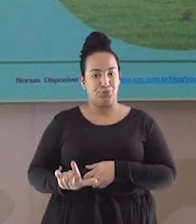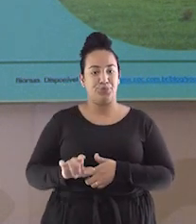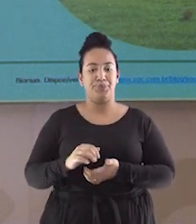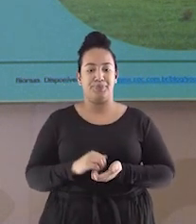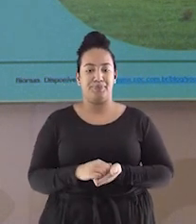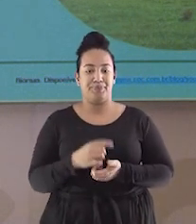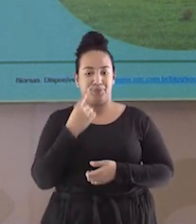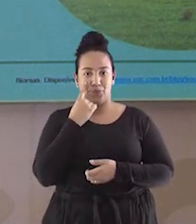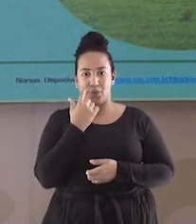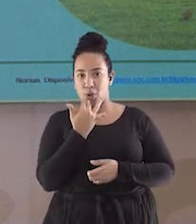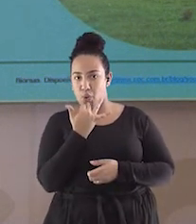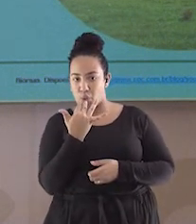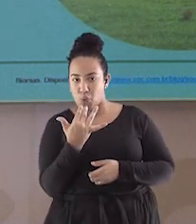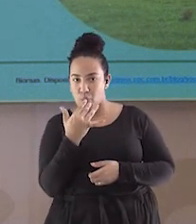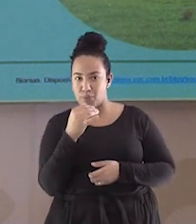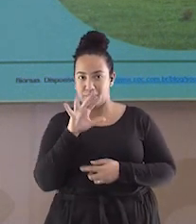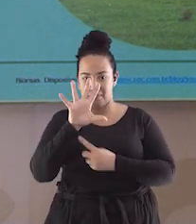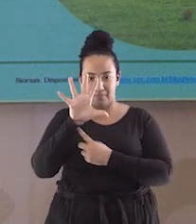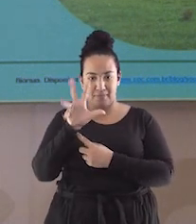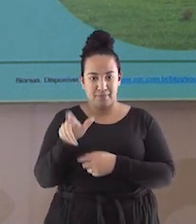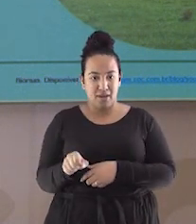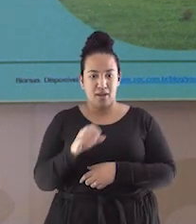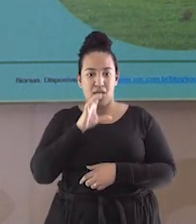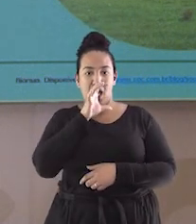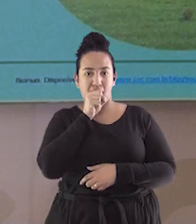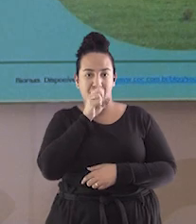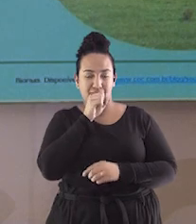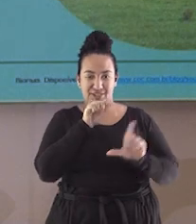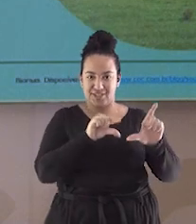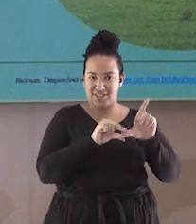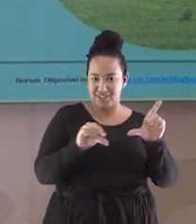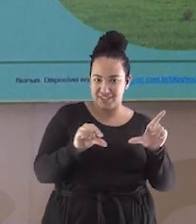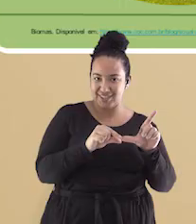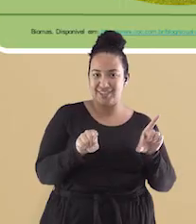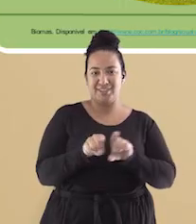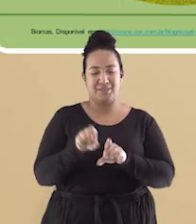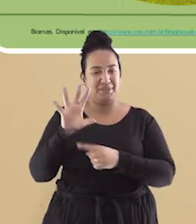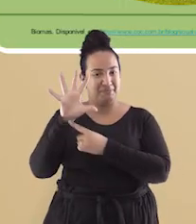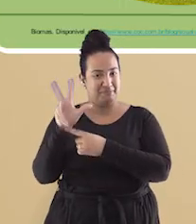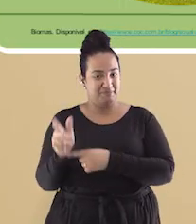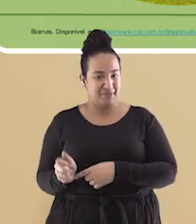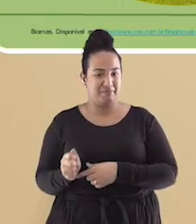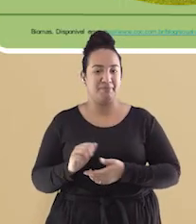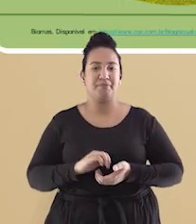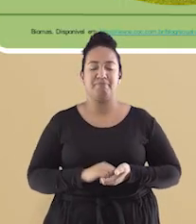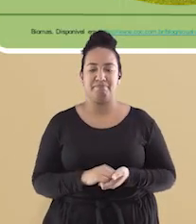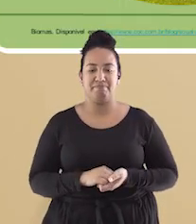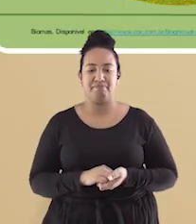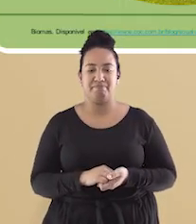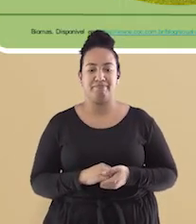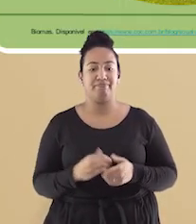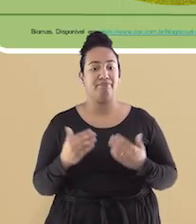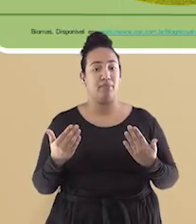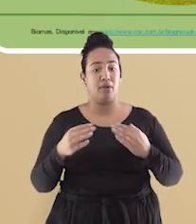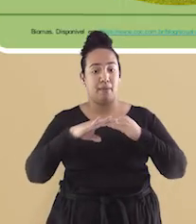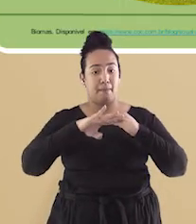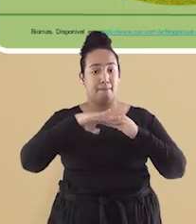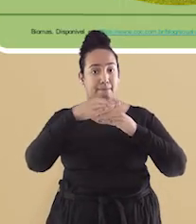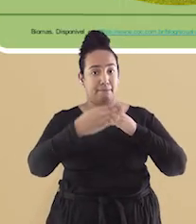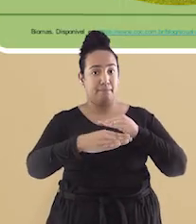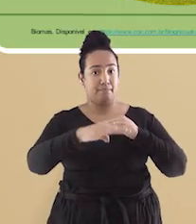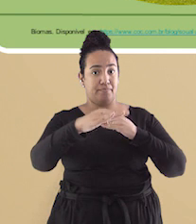gente identifica, né? O laranja aqui na legenda e também no mapa. Pampas possuem relevo um pouco